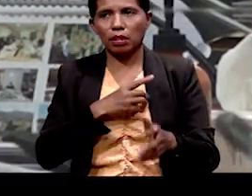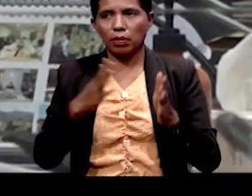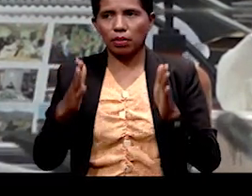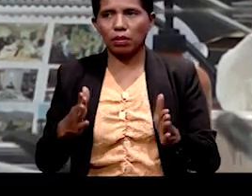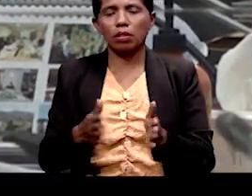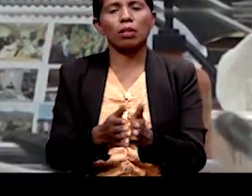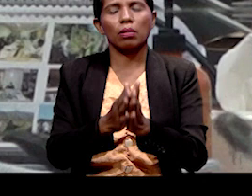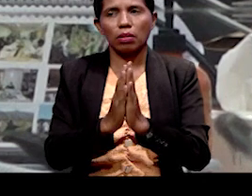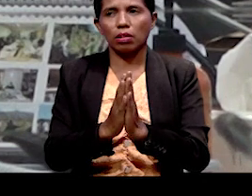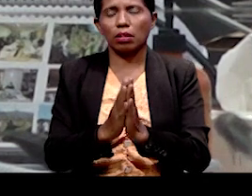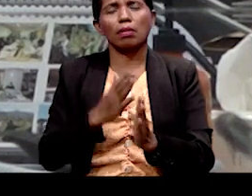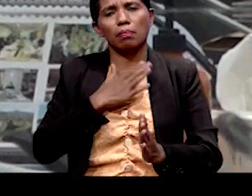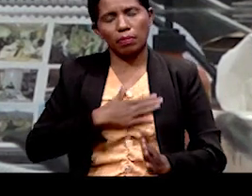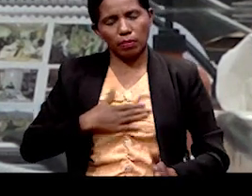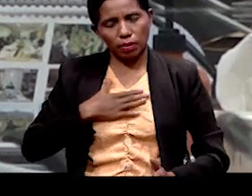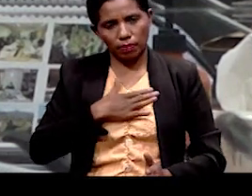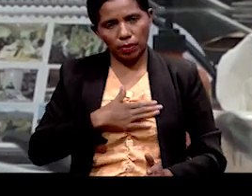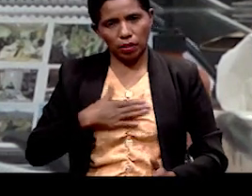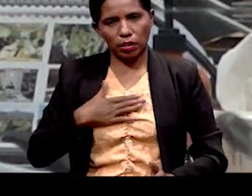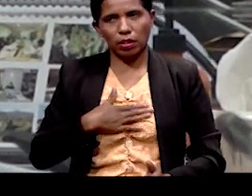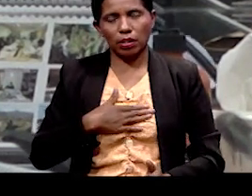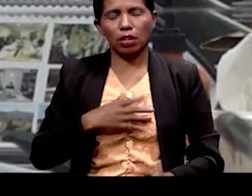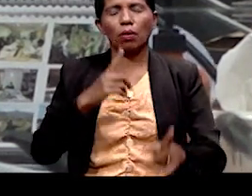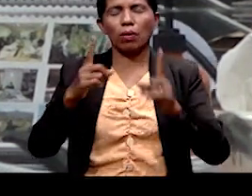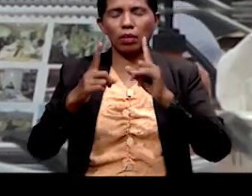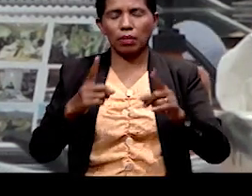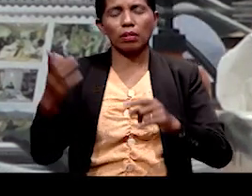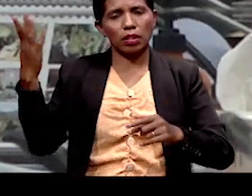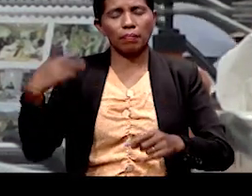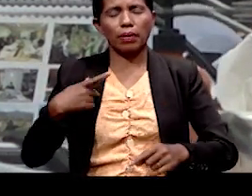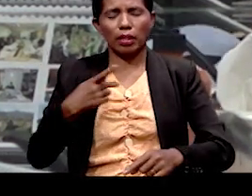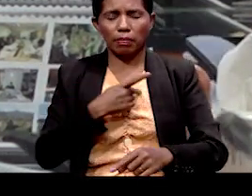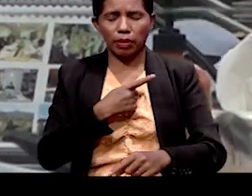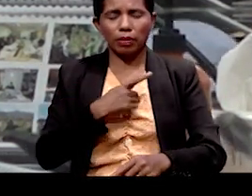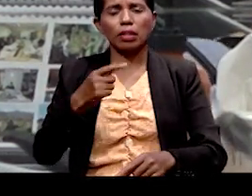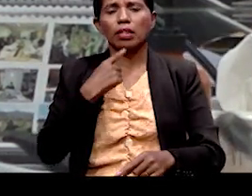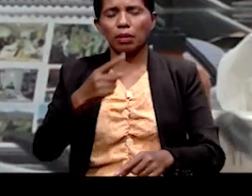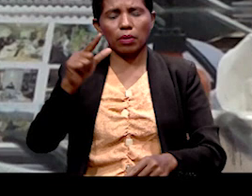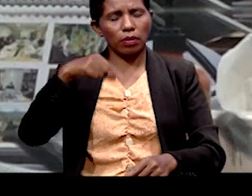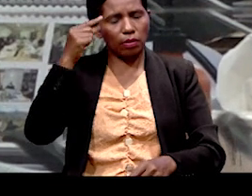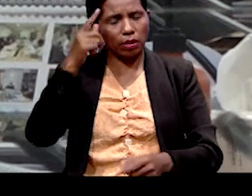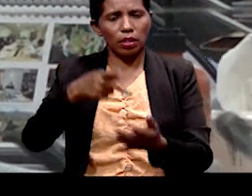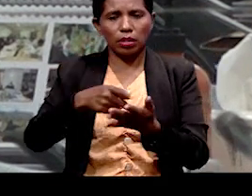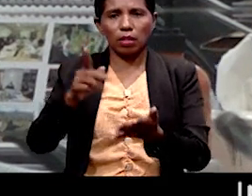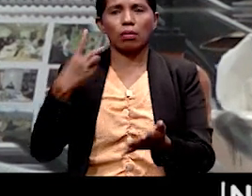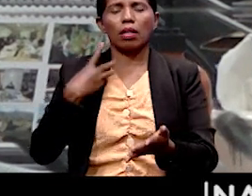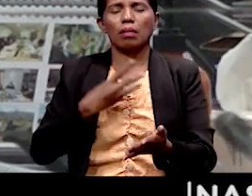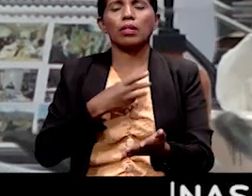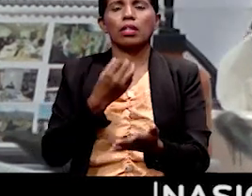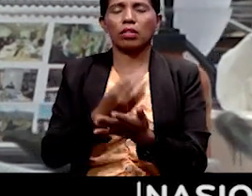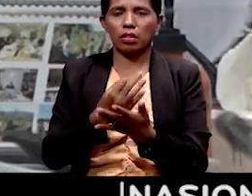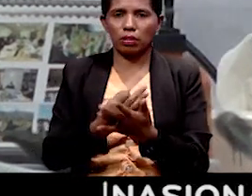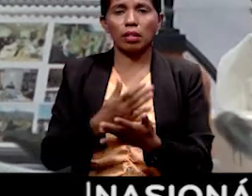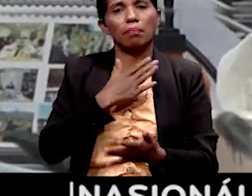sempre husu. Favorida mão deputado, coalia netiga parlamento, hatete ba governo, selu amene osan. Nebe